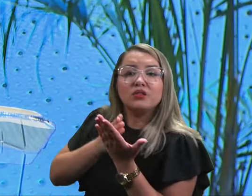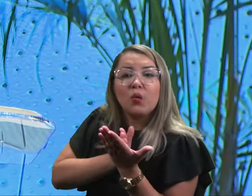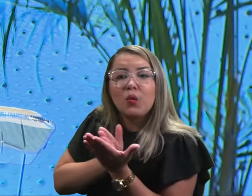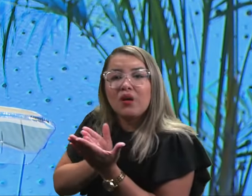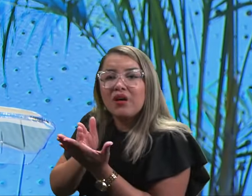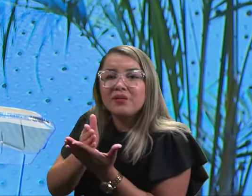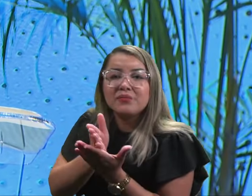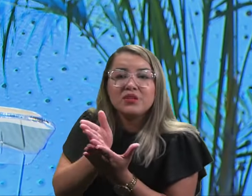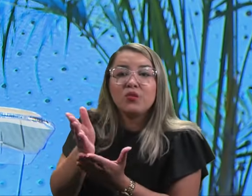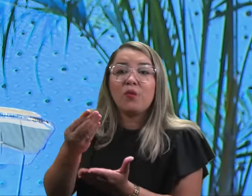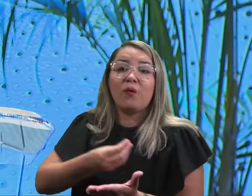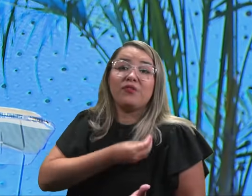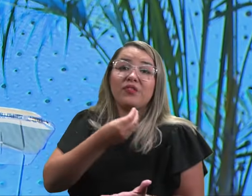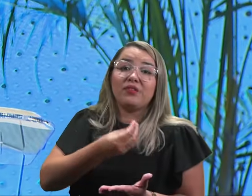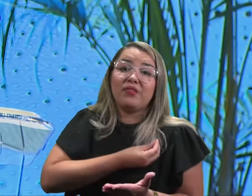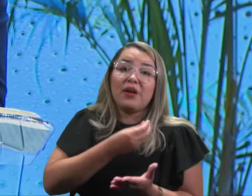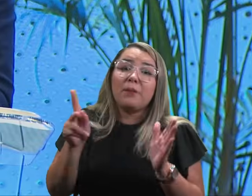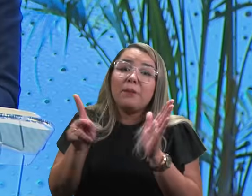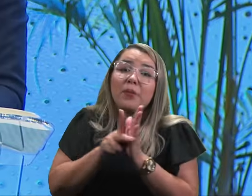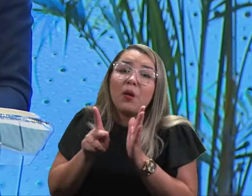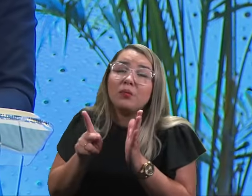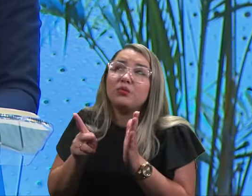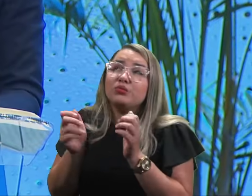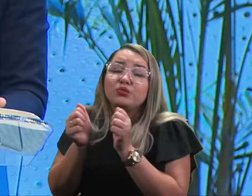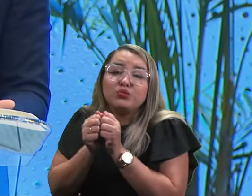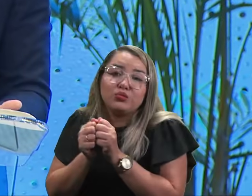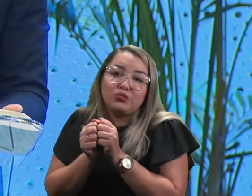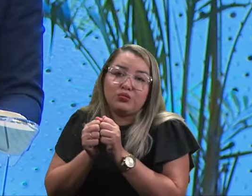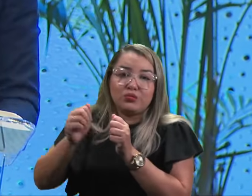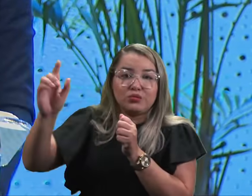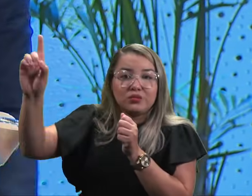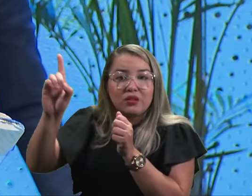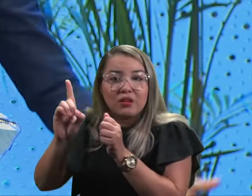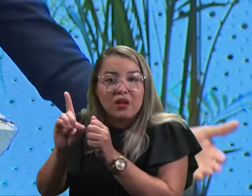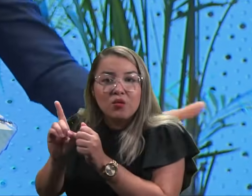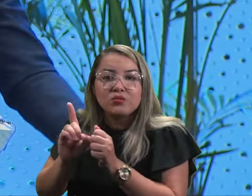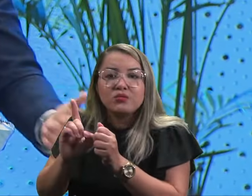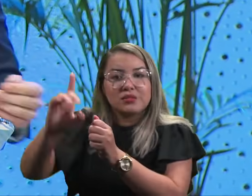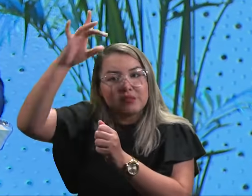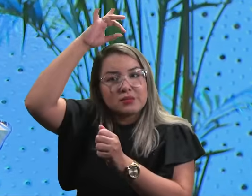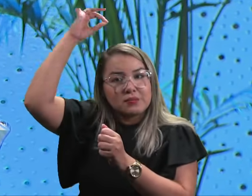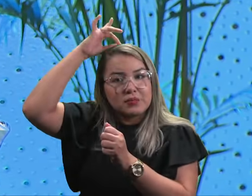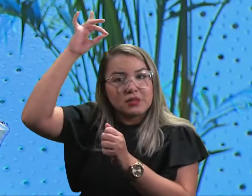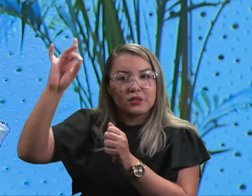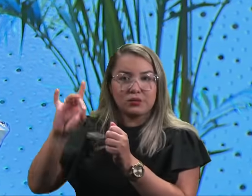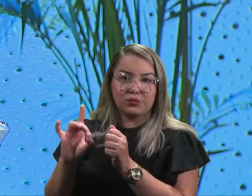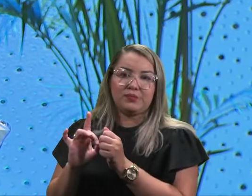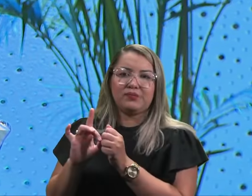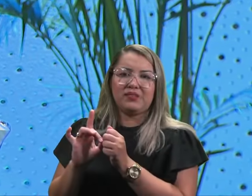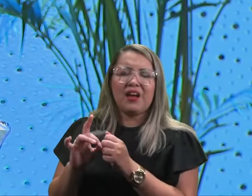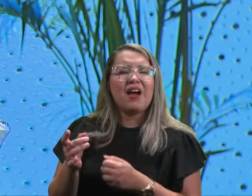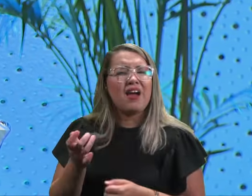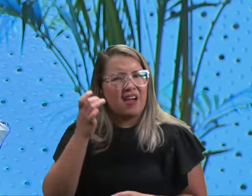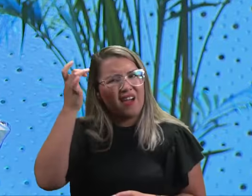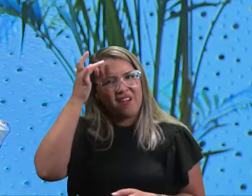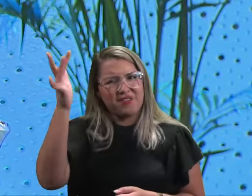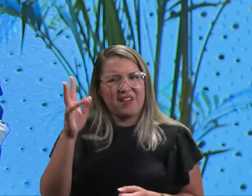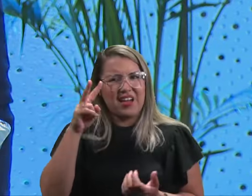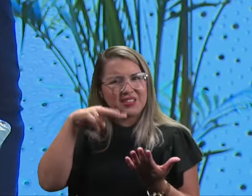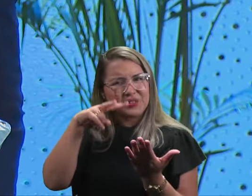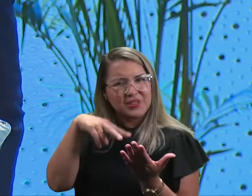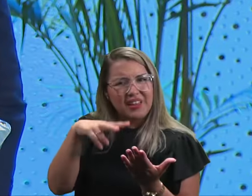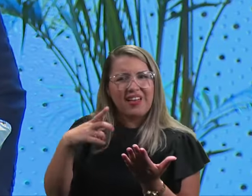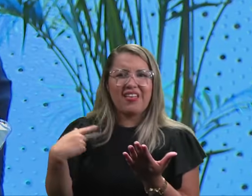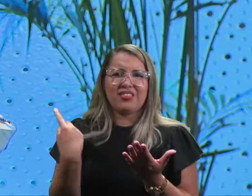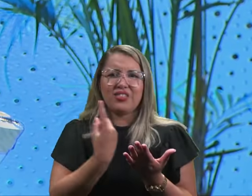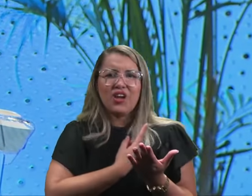podemos viver no Espírito? Porque é muito fácil a gente ler esse texto como acabamos de